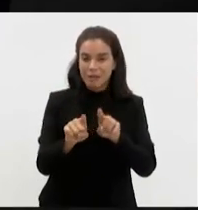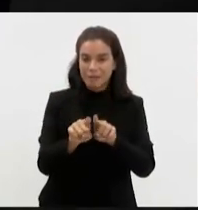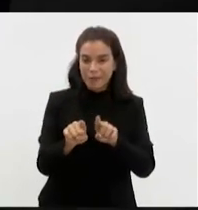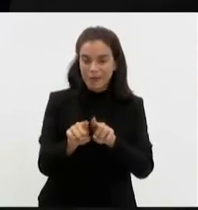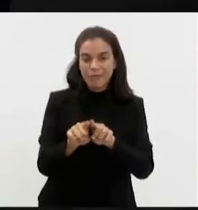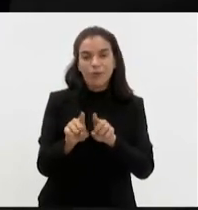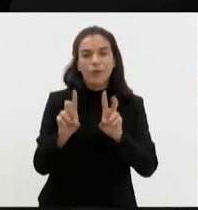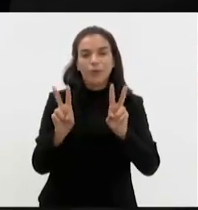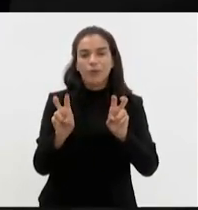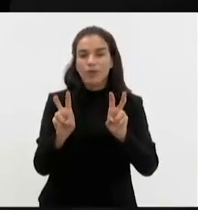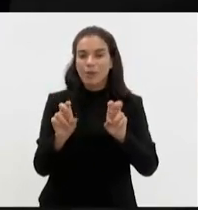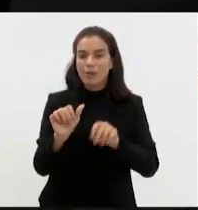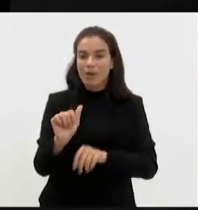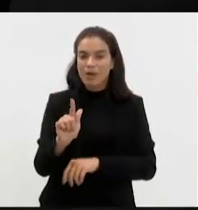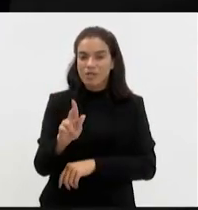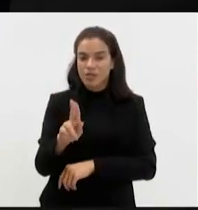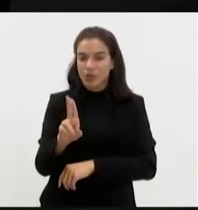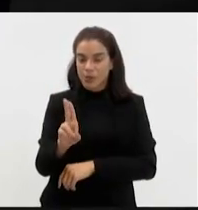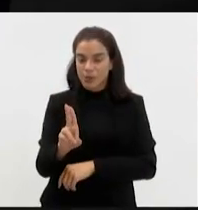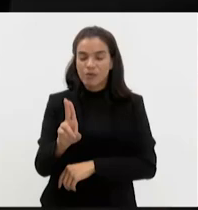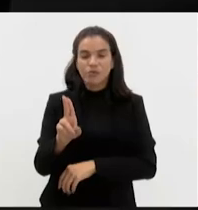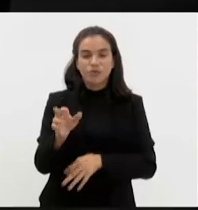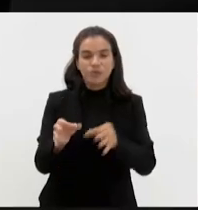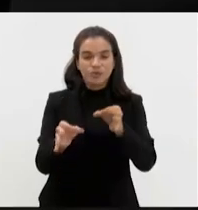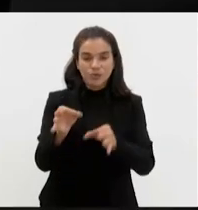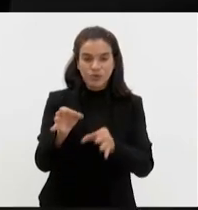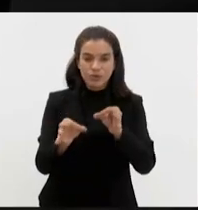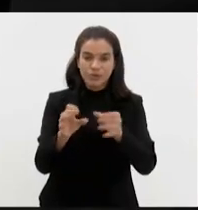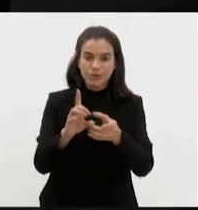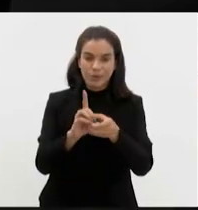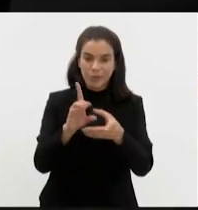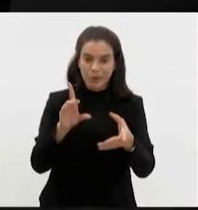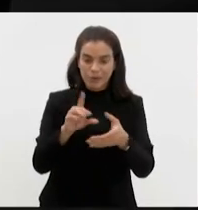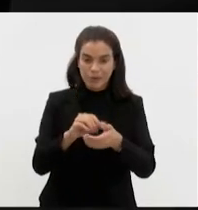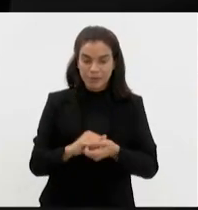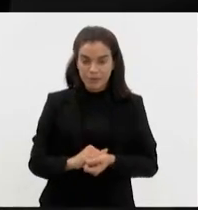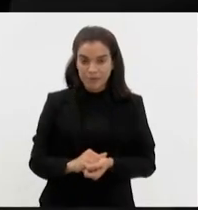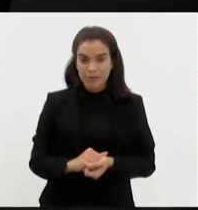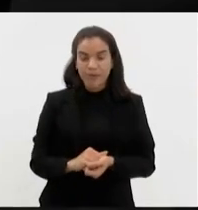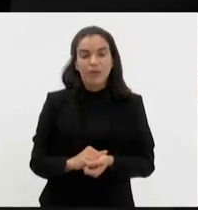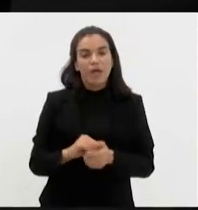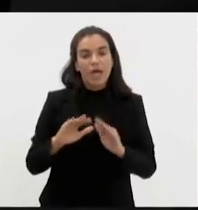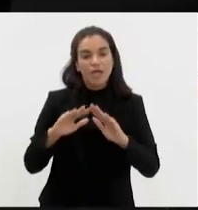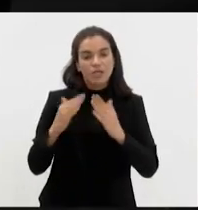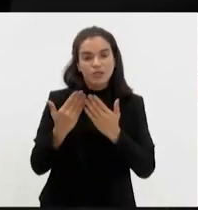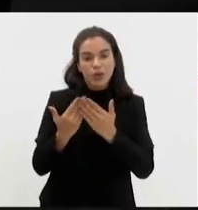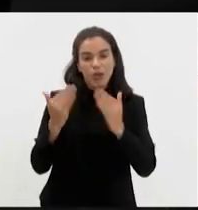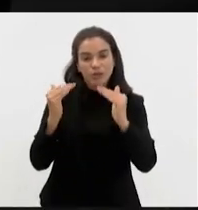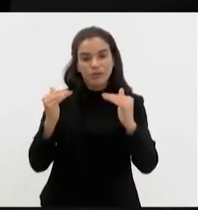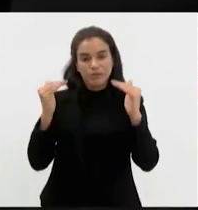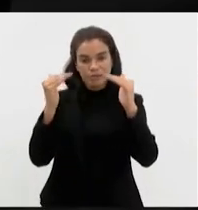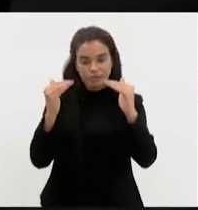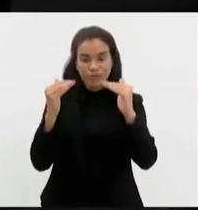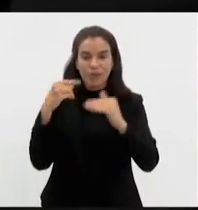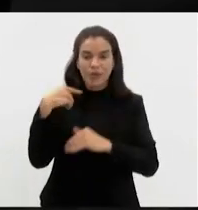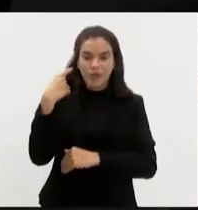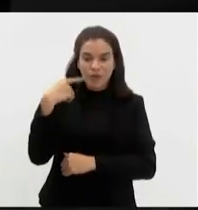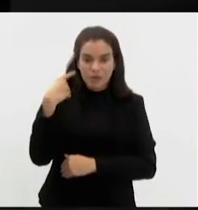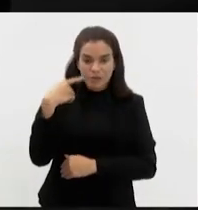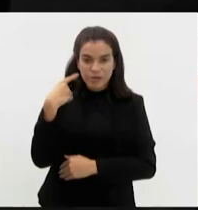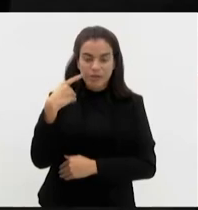tem como tema a guu justiça eleitoral e democracia com realização da Escola Superior da Advocacia Geral da